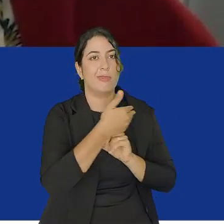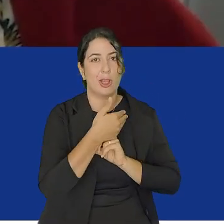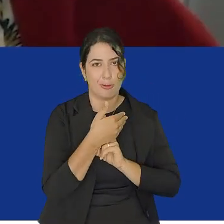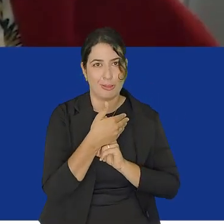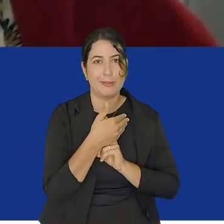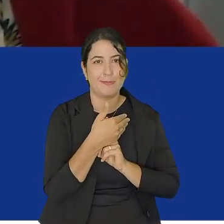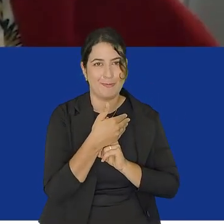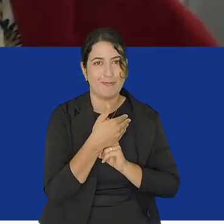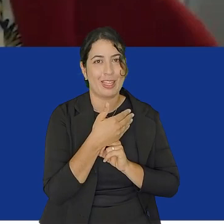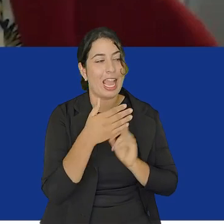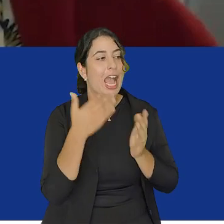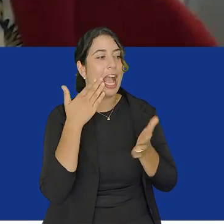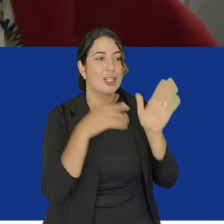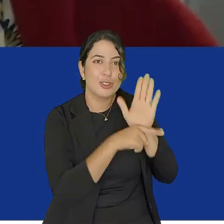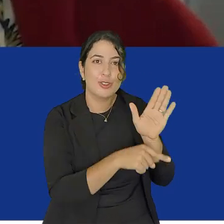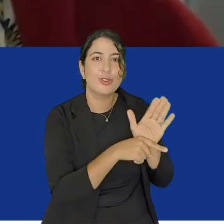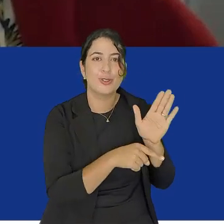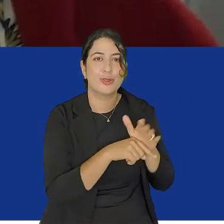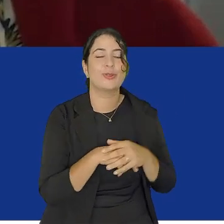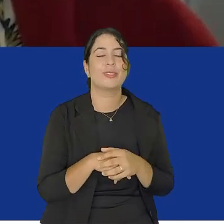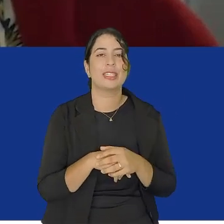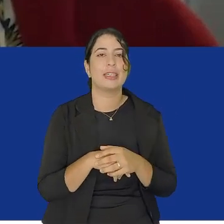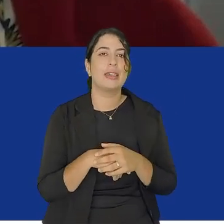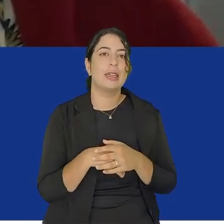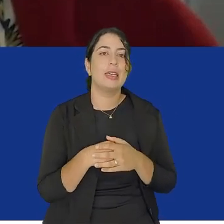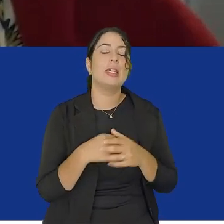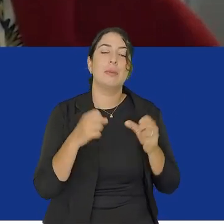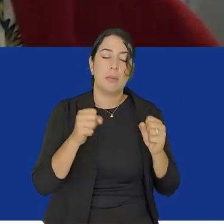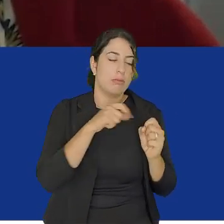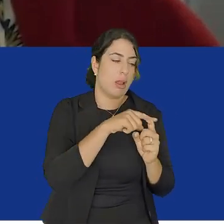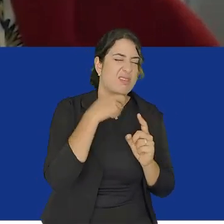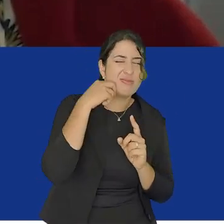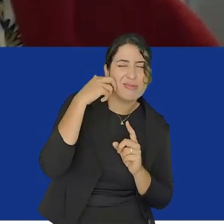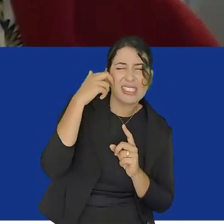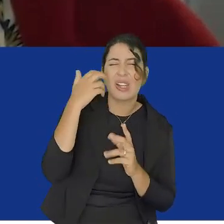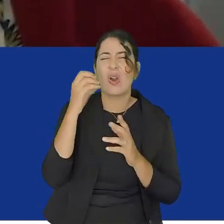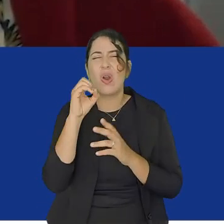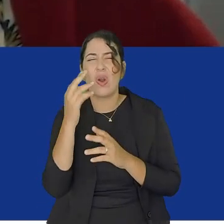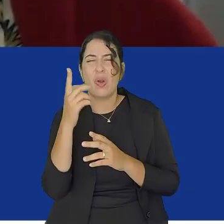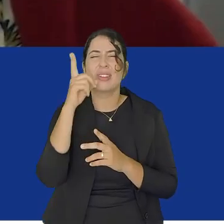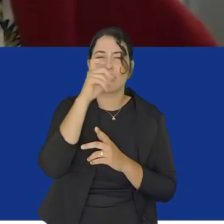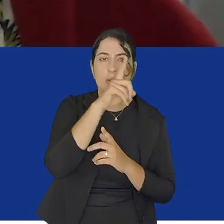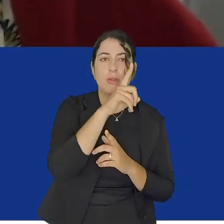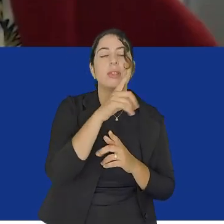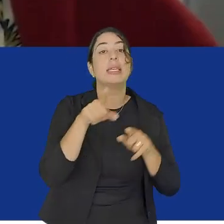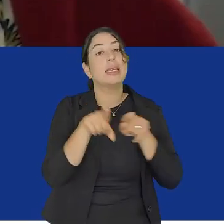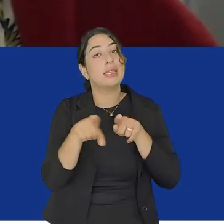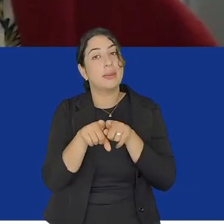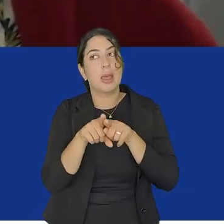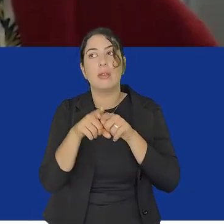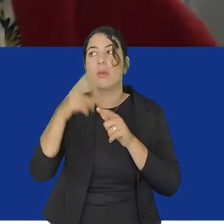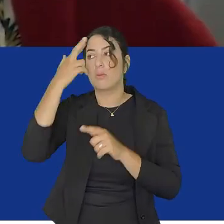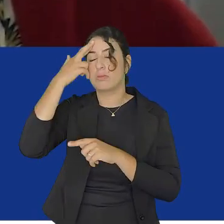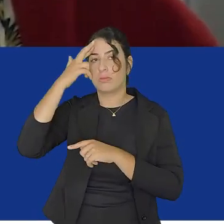pode estar passando por constrangimentos ou por desafios, e também enquanto lideranças,